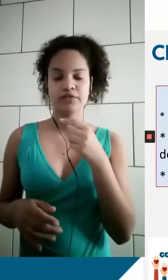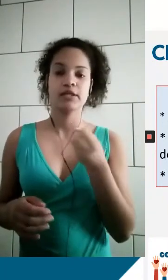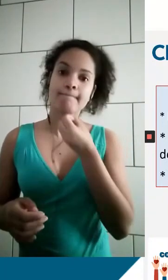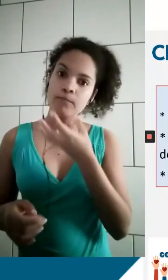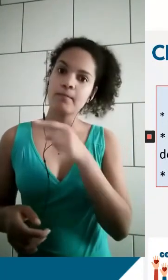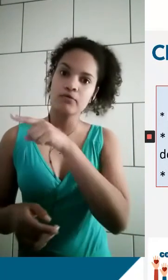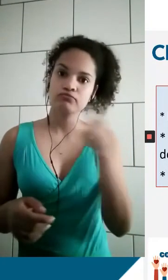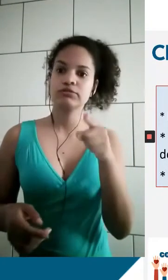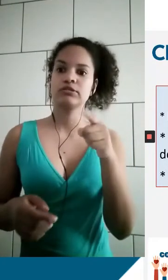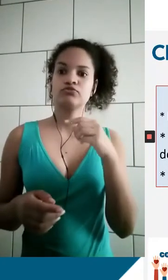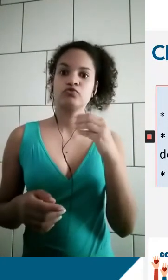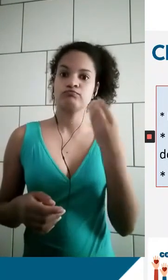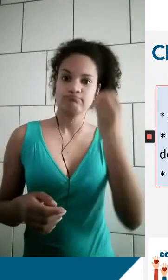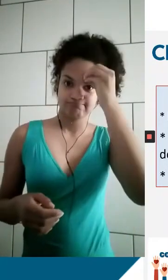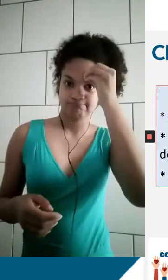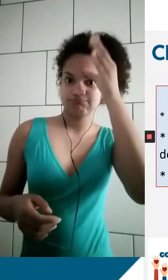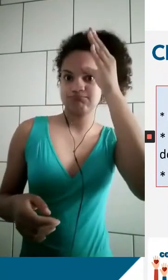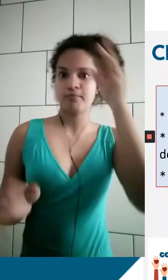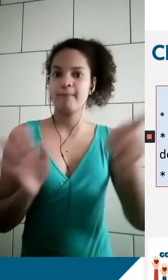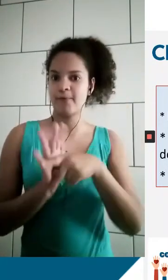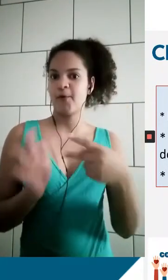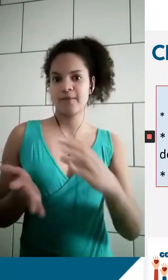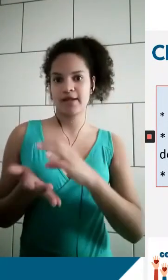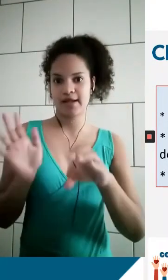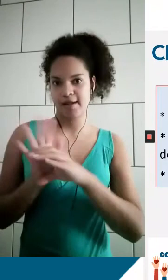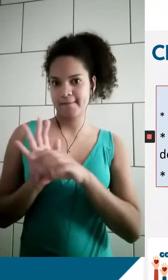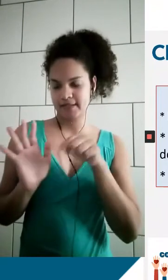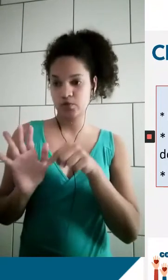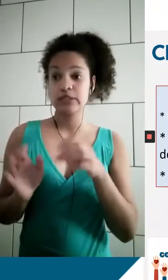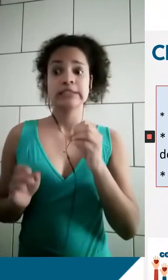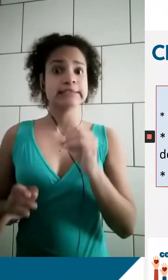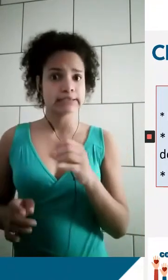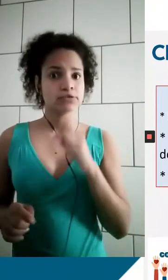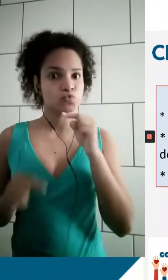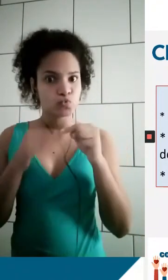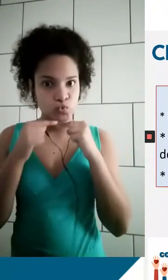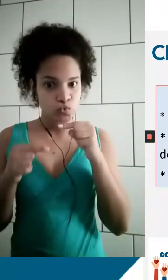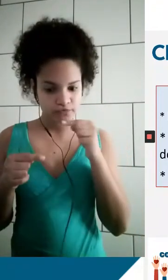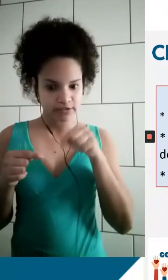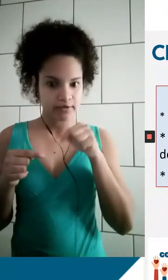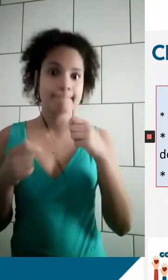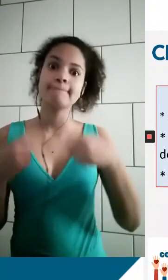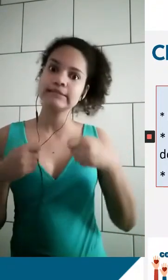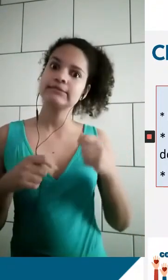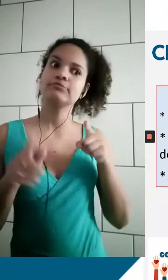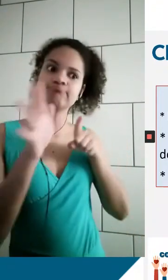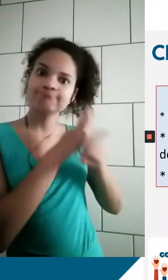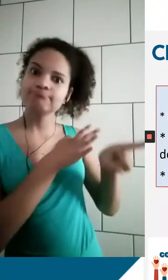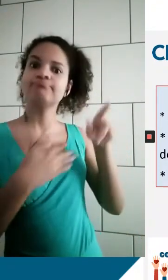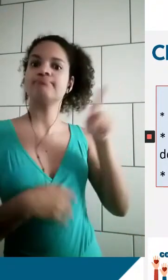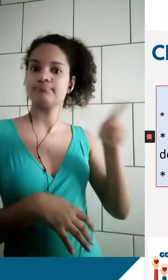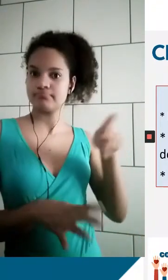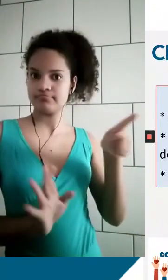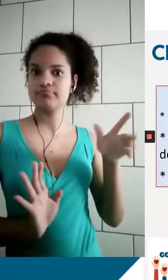conteúdo específico de proteínas existente no capítulo. E, evidentemente, ao surgir dúvidas, essas dúvidas precisam